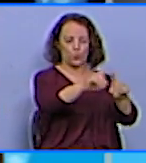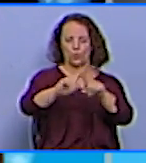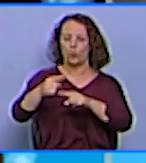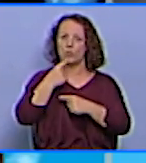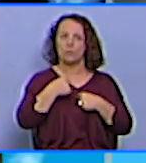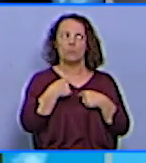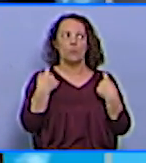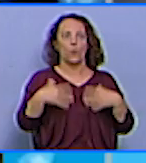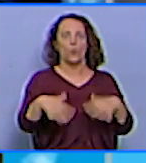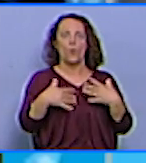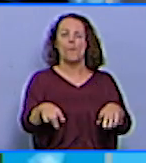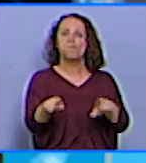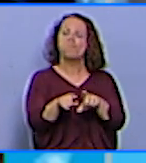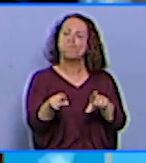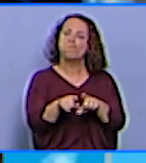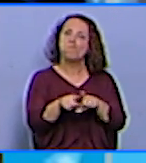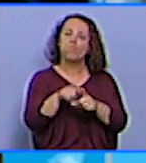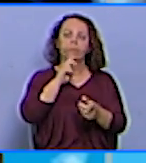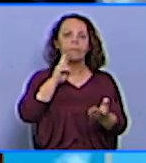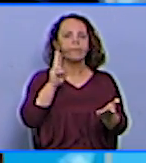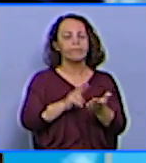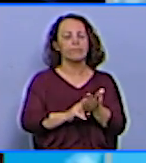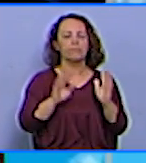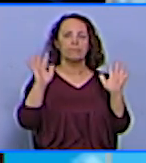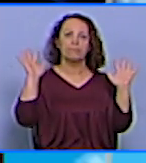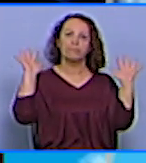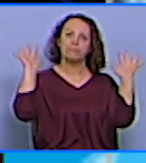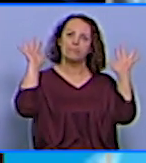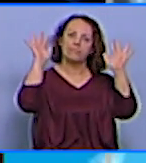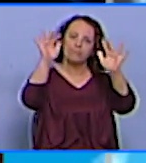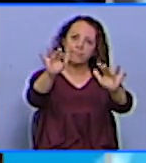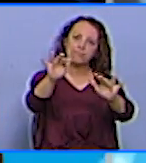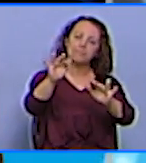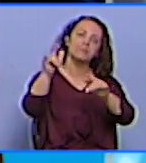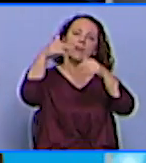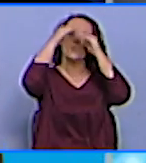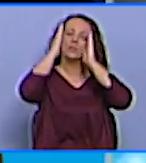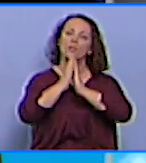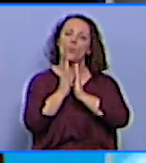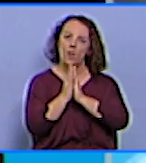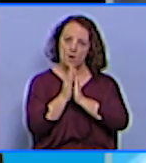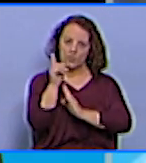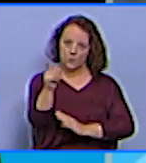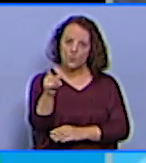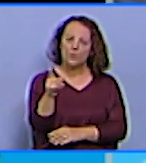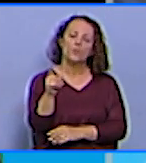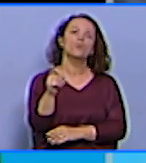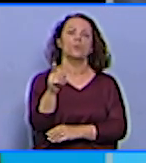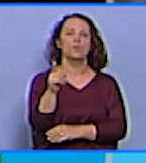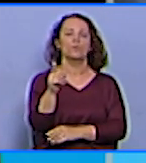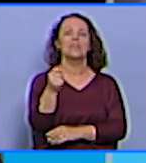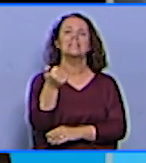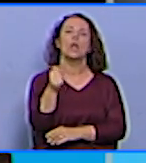verdadeiramente uma peregrinação real ao Santuário de Vila Viçosa, onde não esteve apenas os